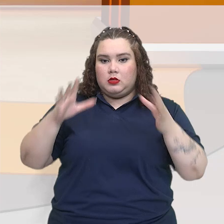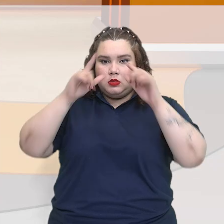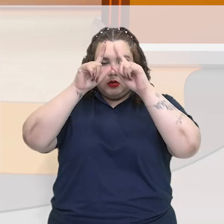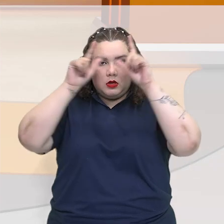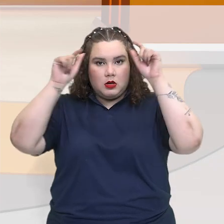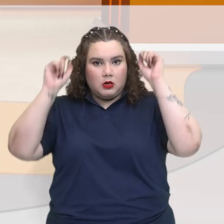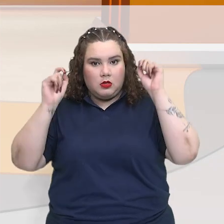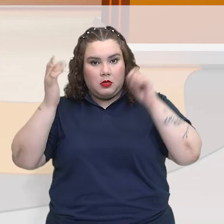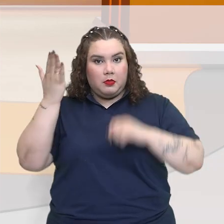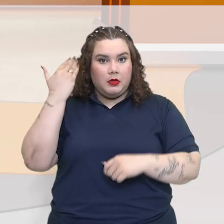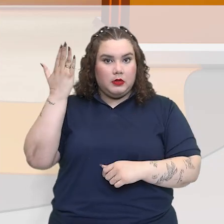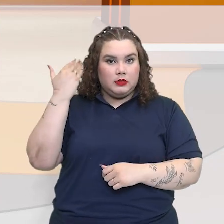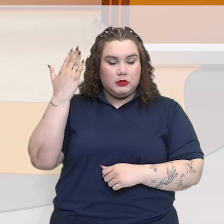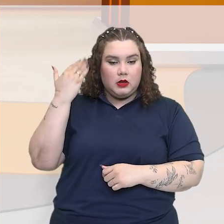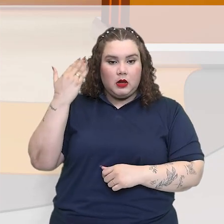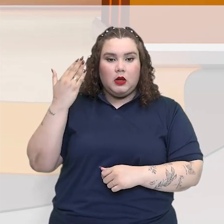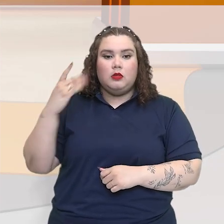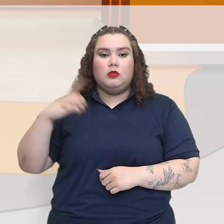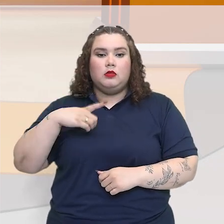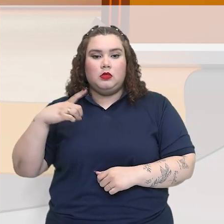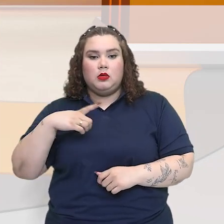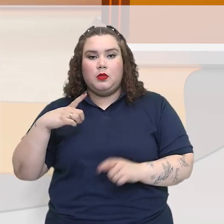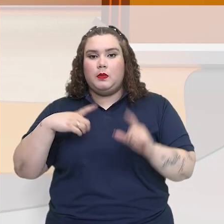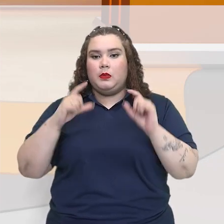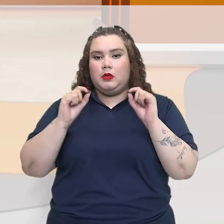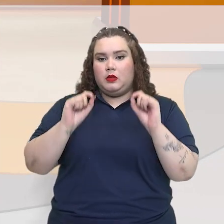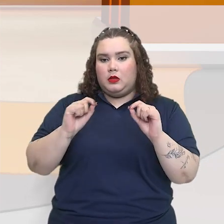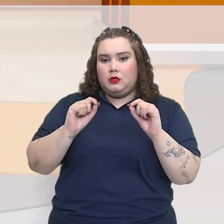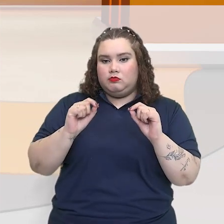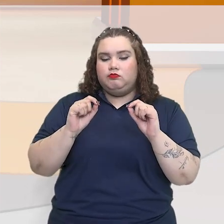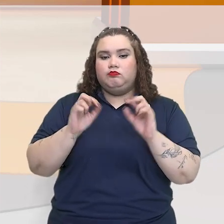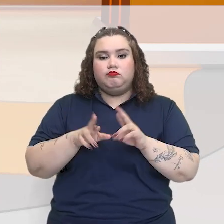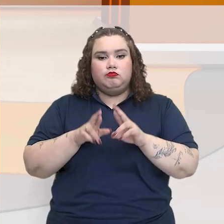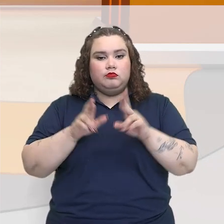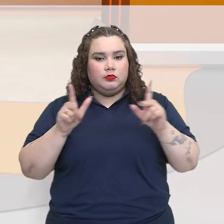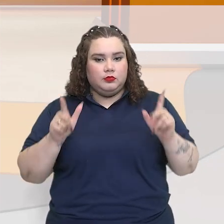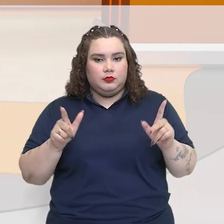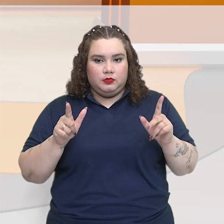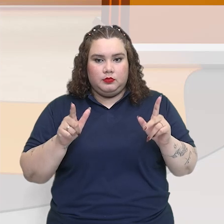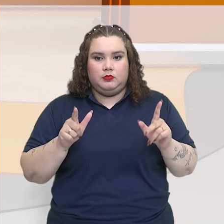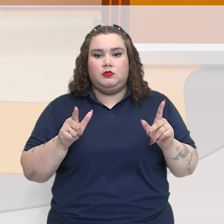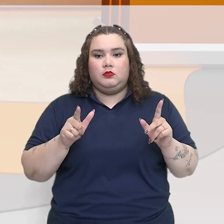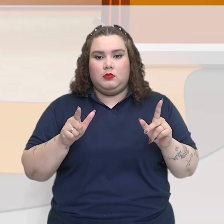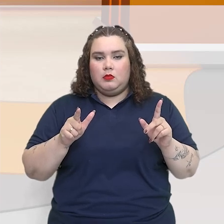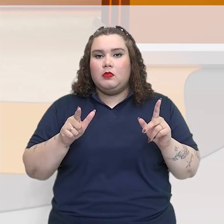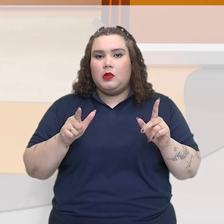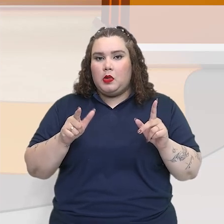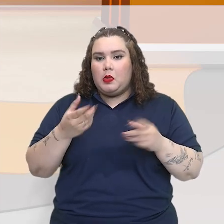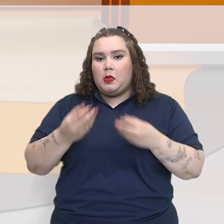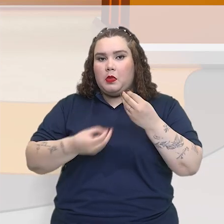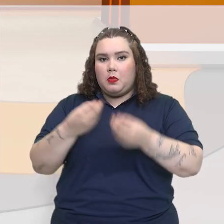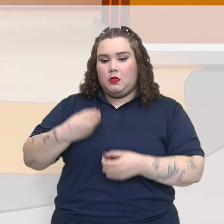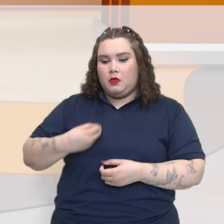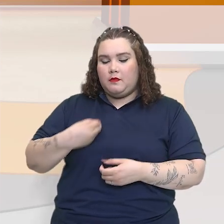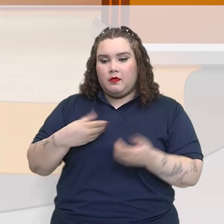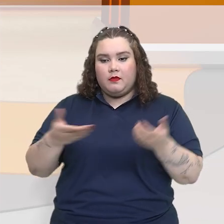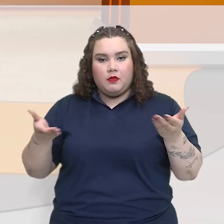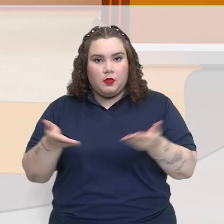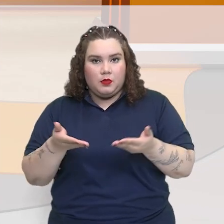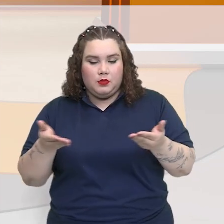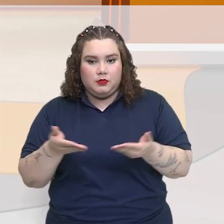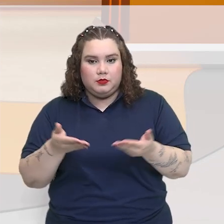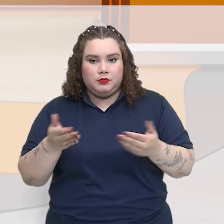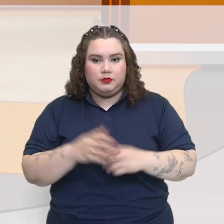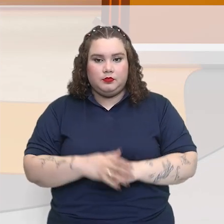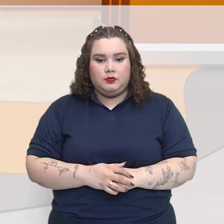na Antiguidade Clássica, ela era uma democracia completamente diferente daquilo, né, que vivemos hoje.